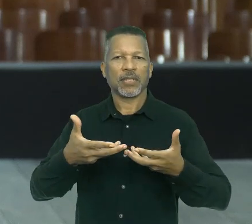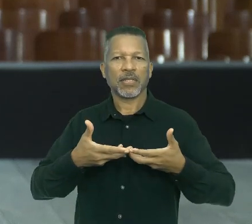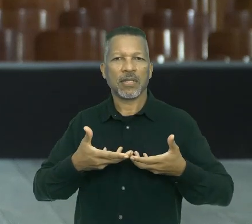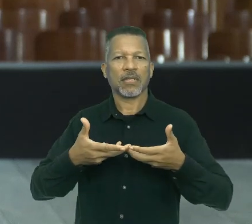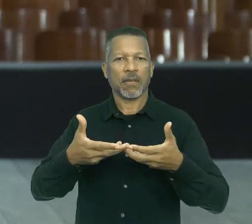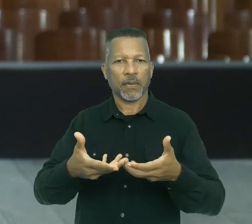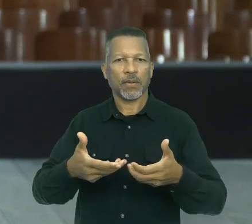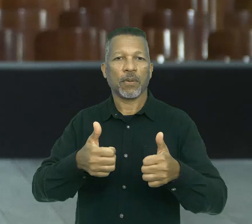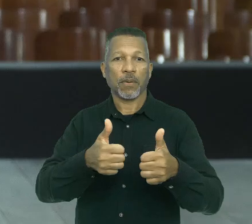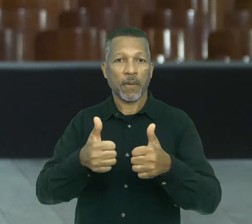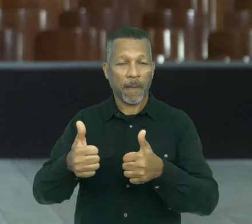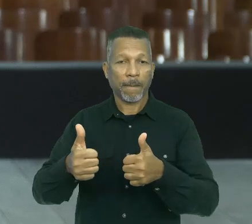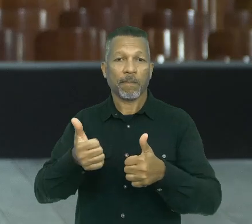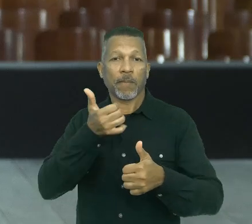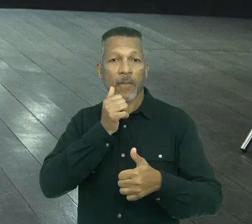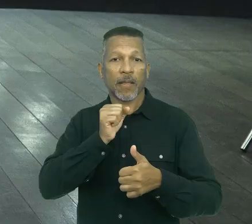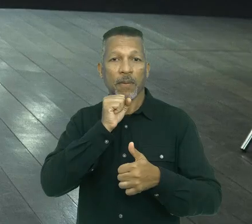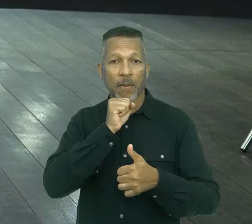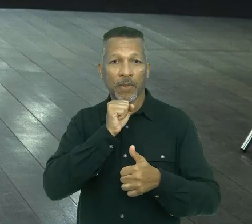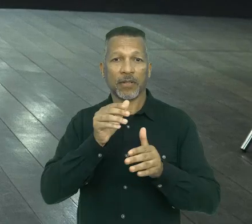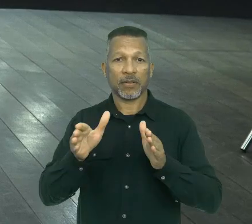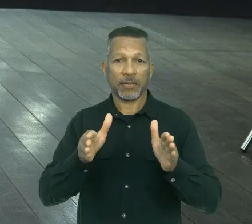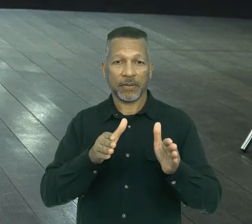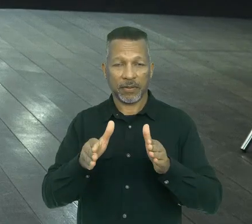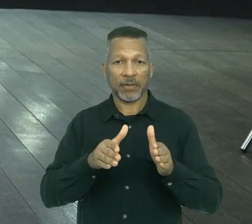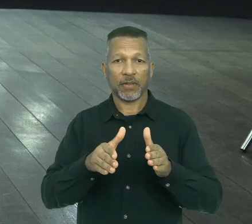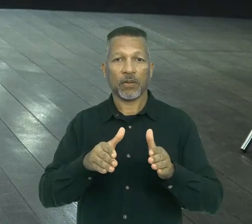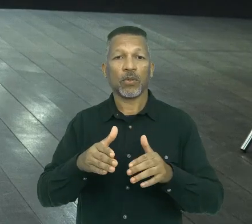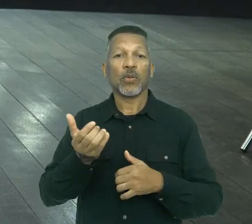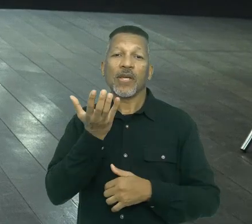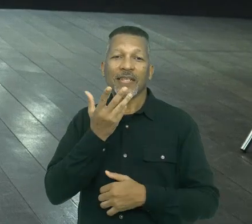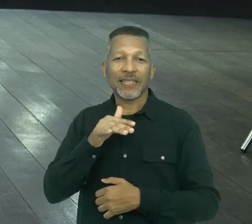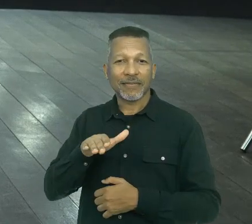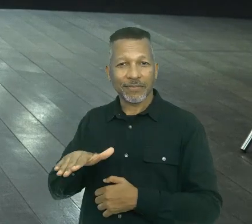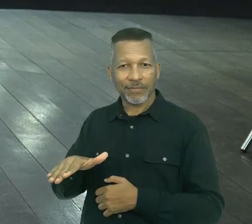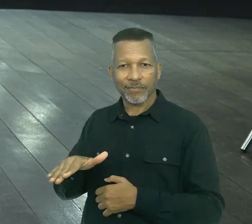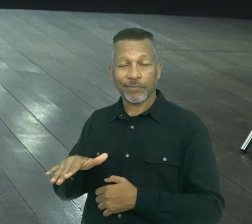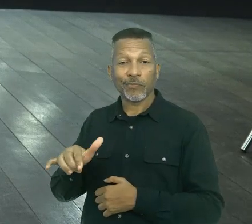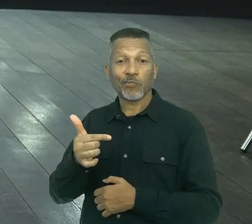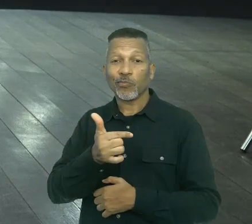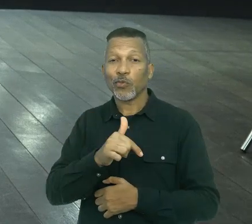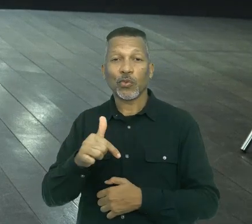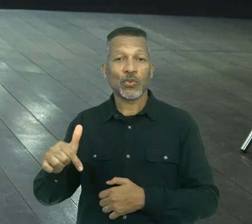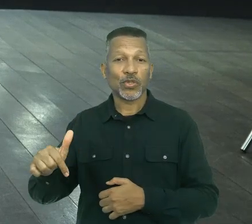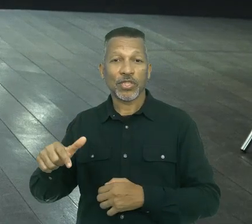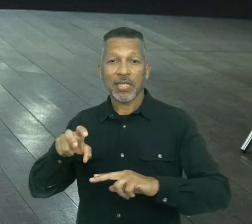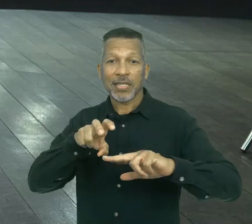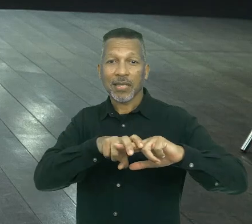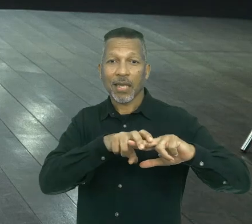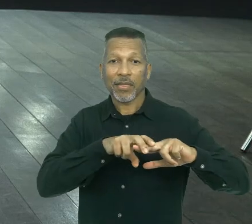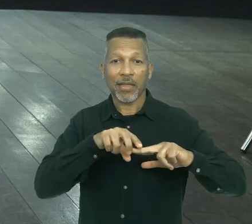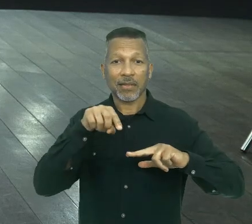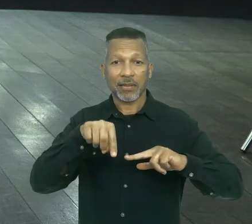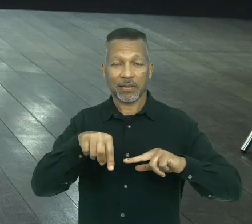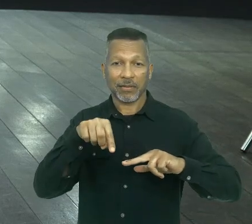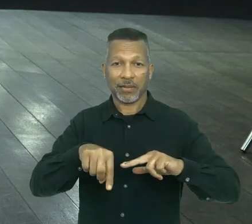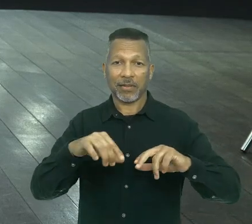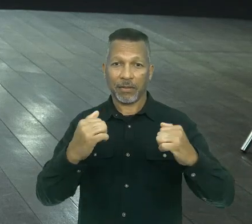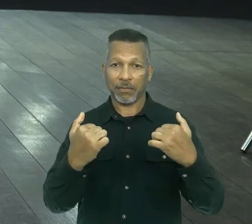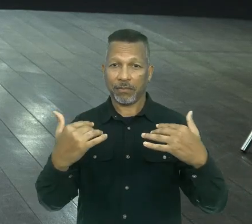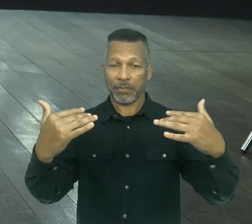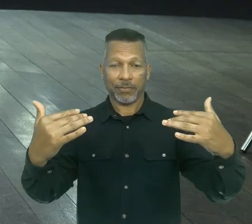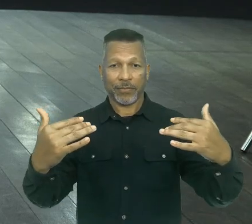bem pela minha mãe nessa época. E quando eu era pequena, não tinham as cadeiras aqui na